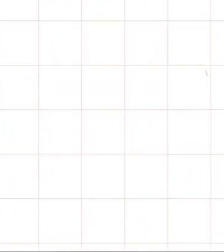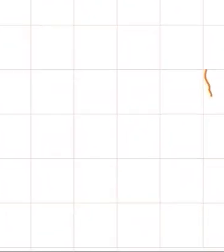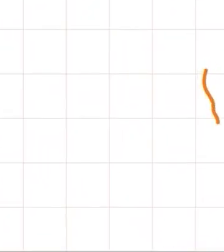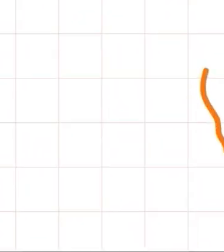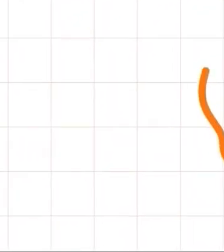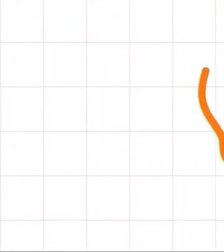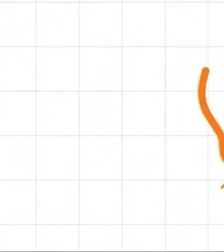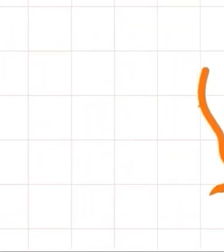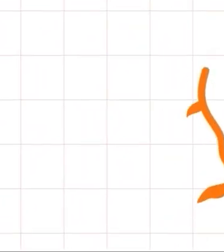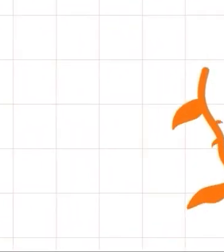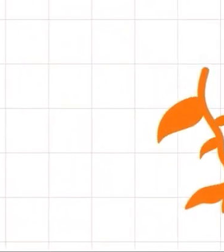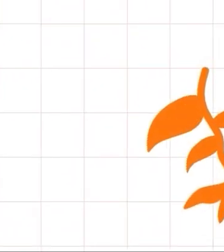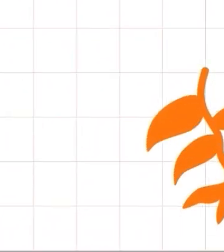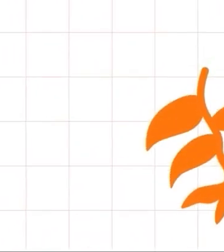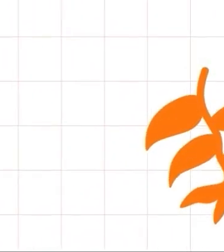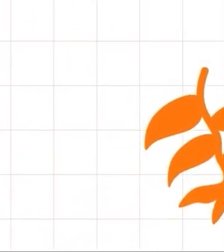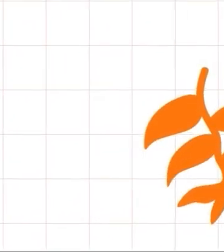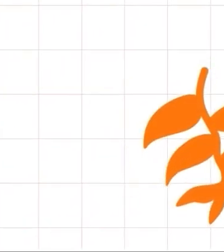Música